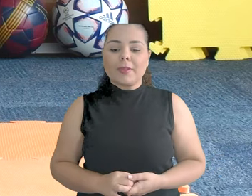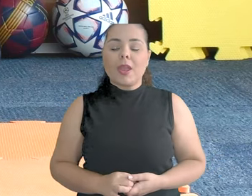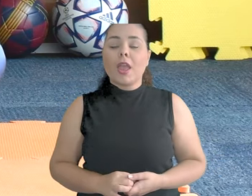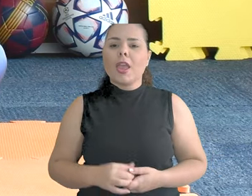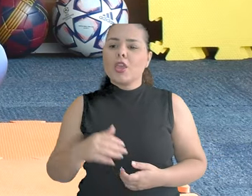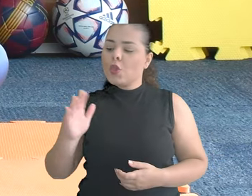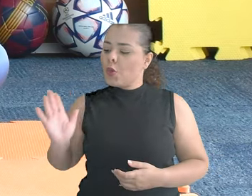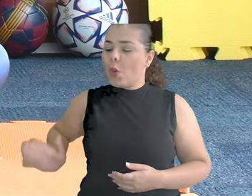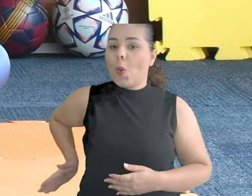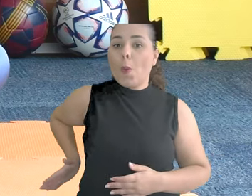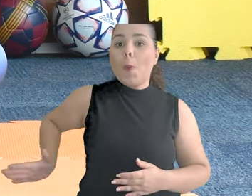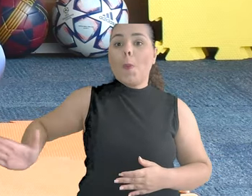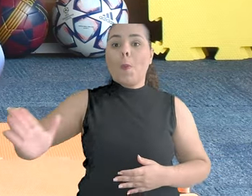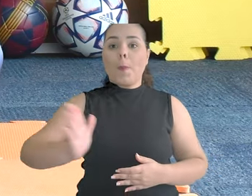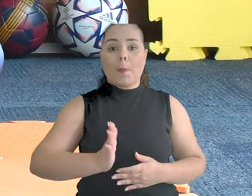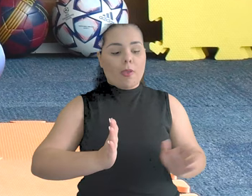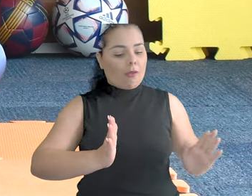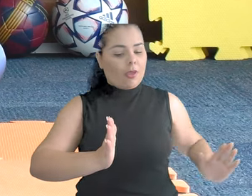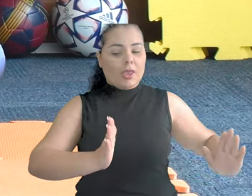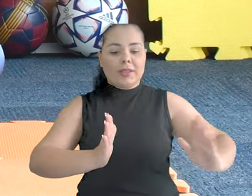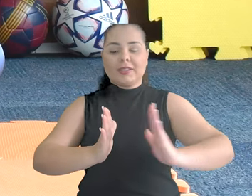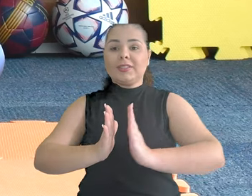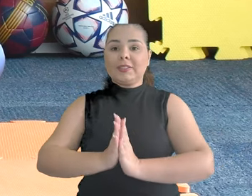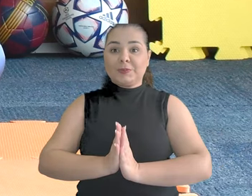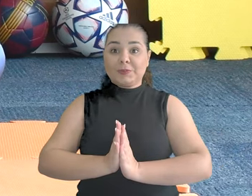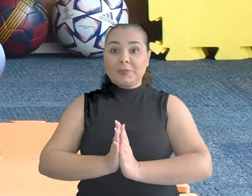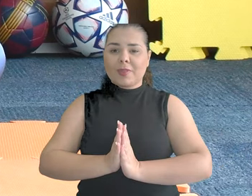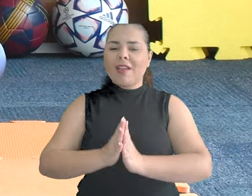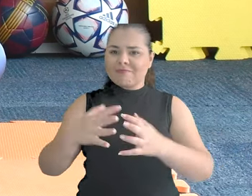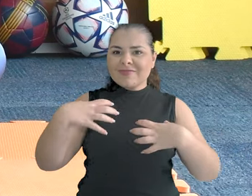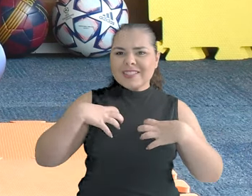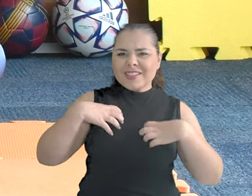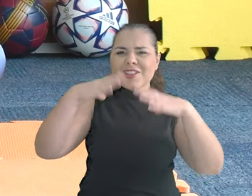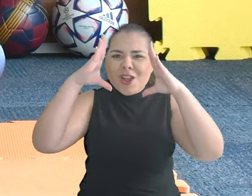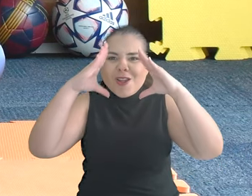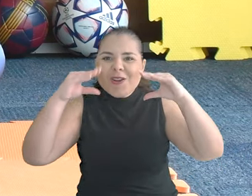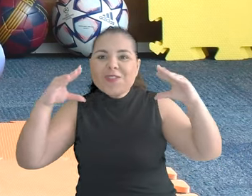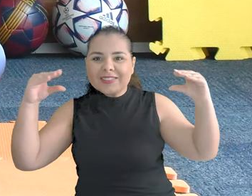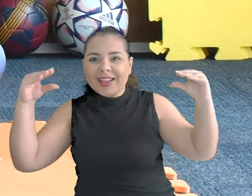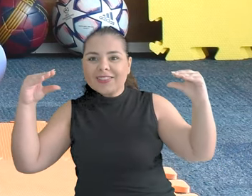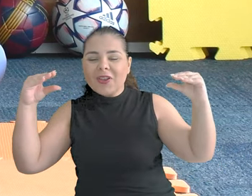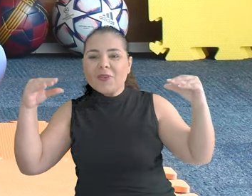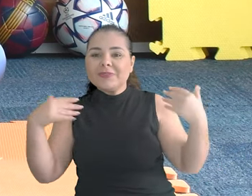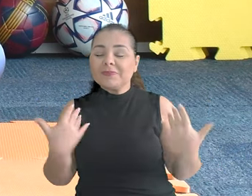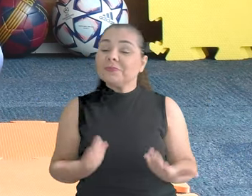Aproximou. Boa. Tudo bem por aí? Tá confortável? Tá gostoso?